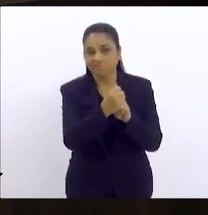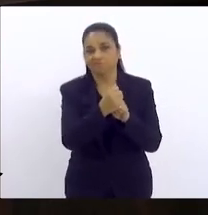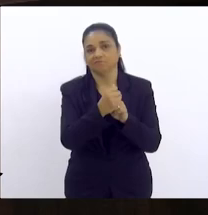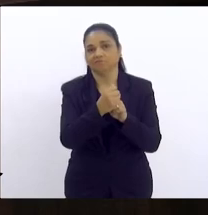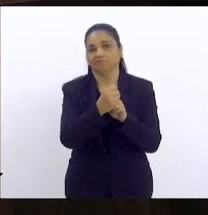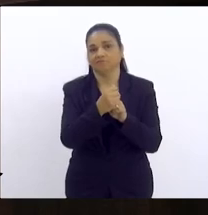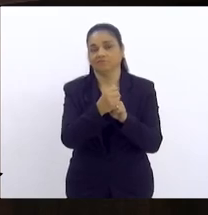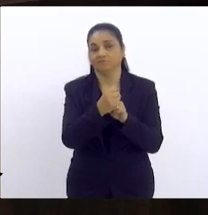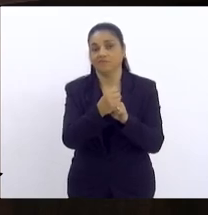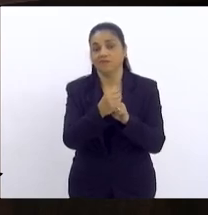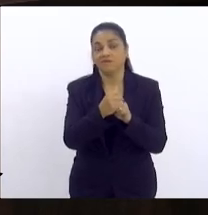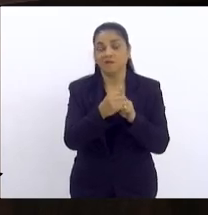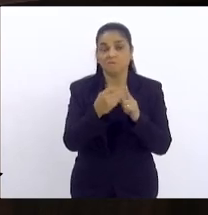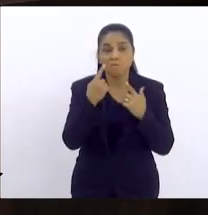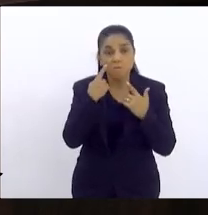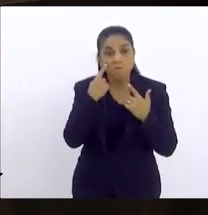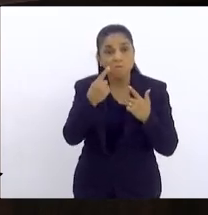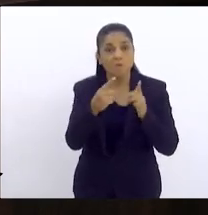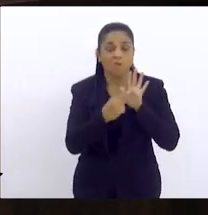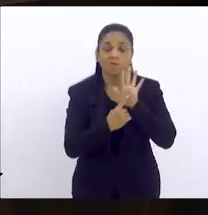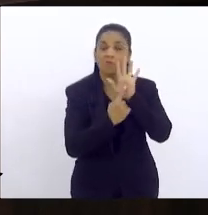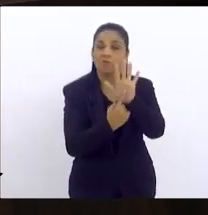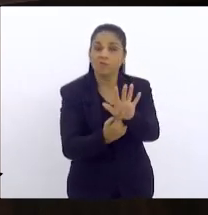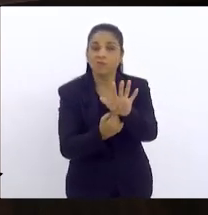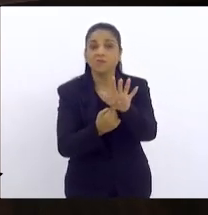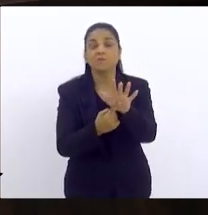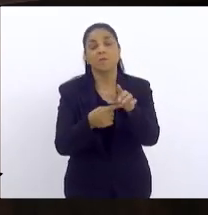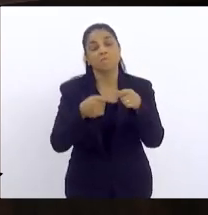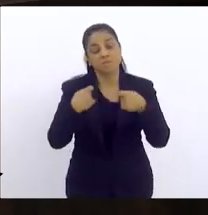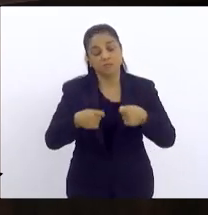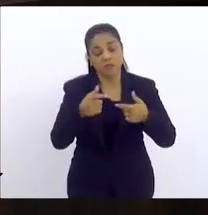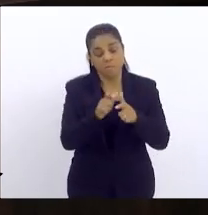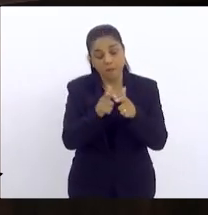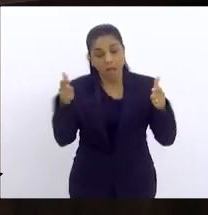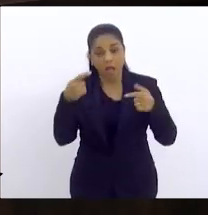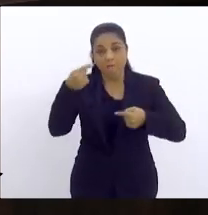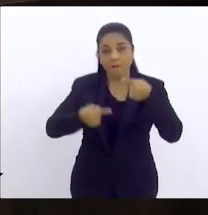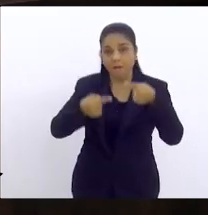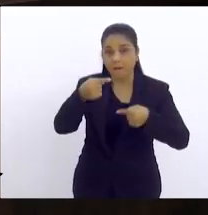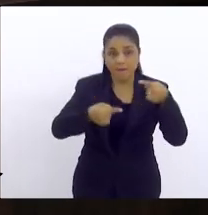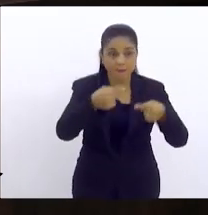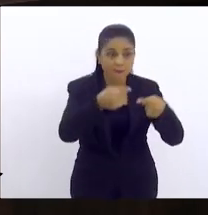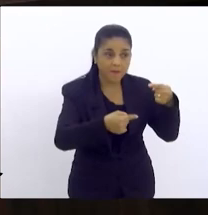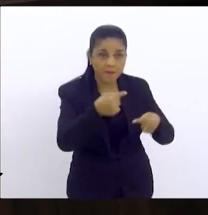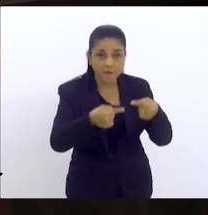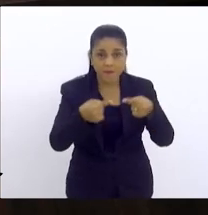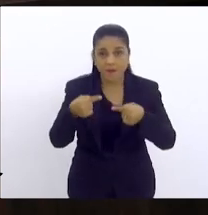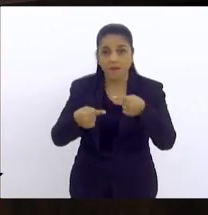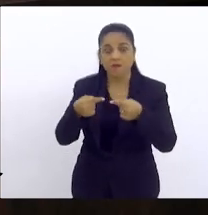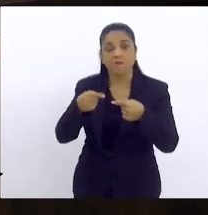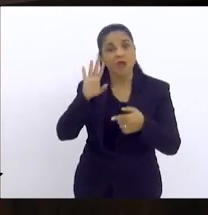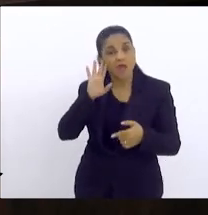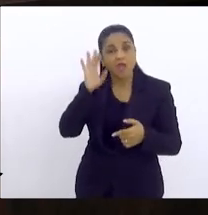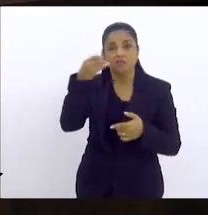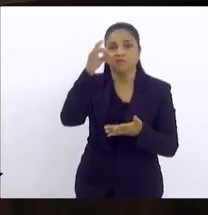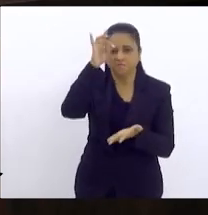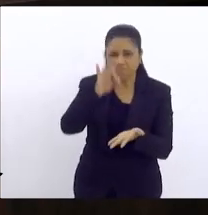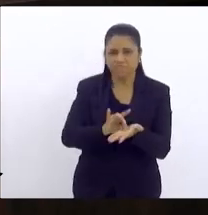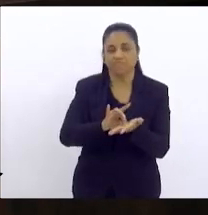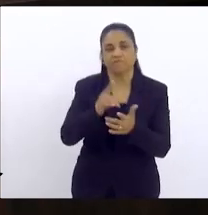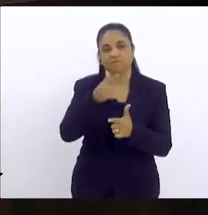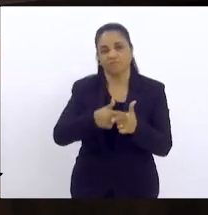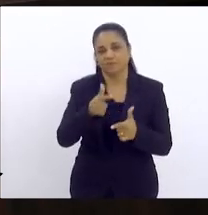mas a gente tem que amplificar o debate se nós quisermos verdadeiramente resolveu o problema